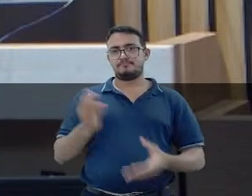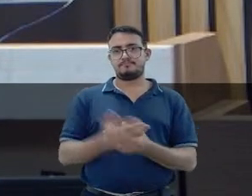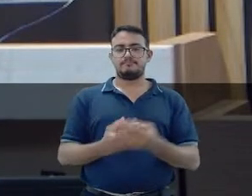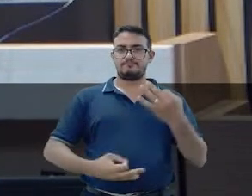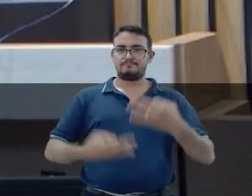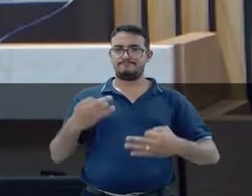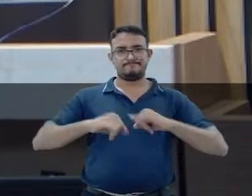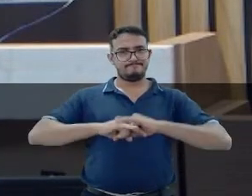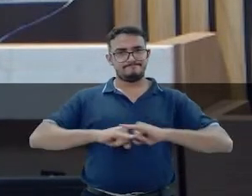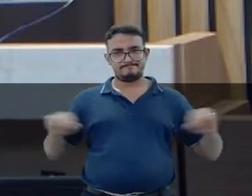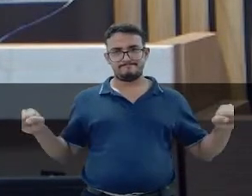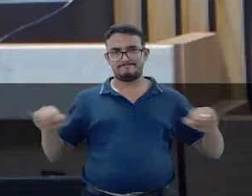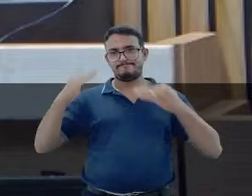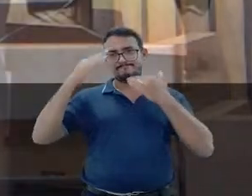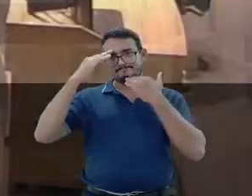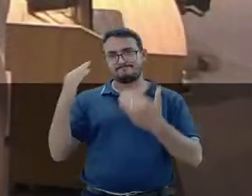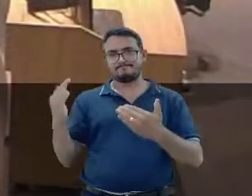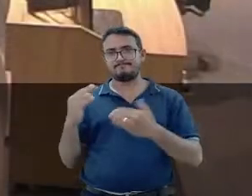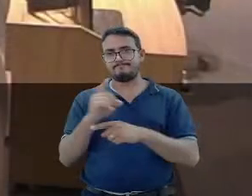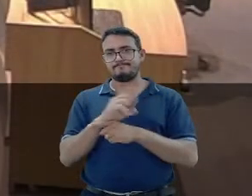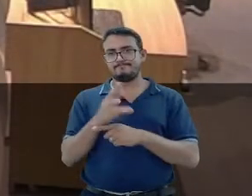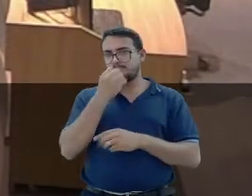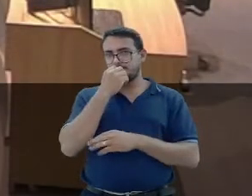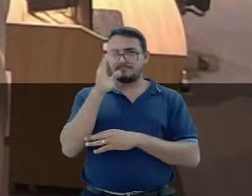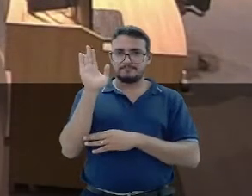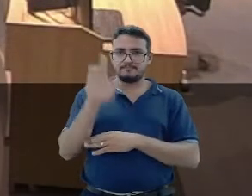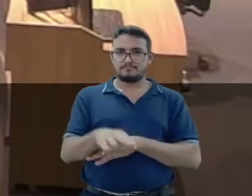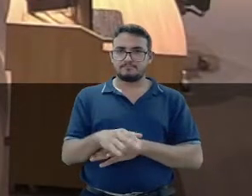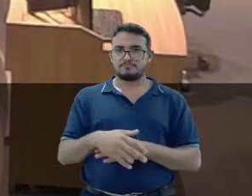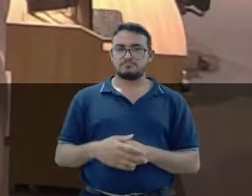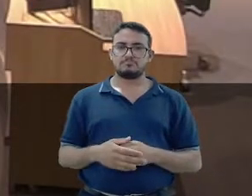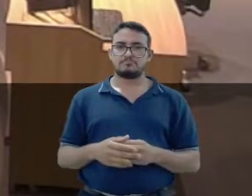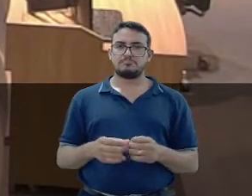proclamado. Obrigado. Obrigado, Luiz. Boa tarde. Boa tarde.